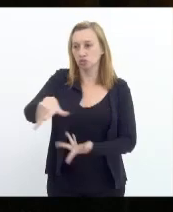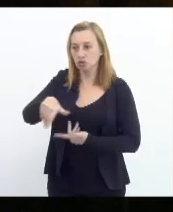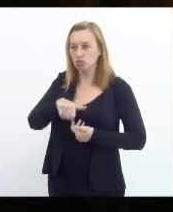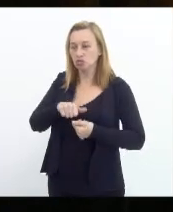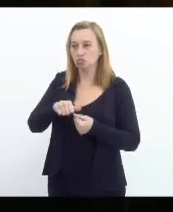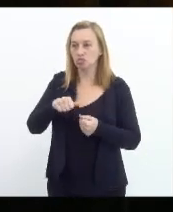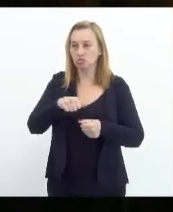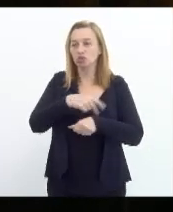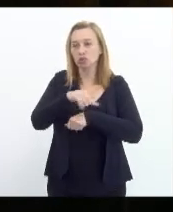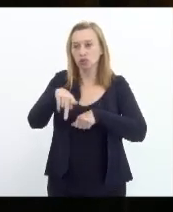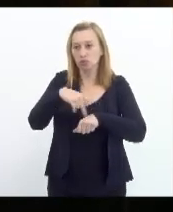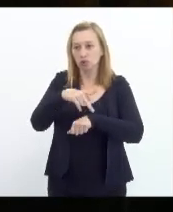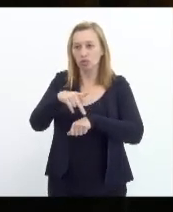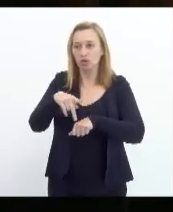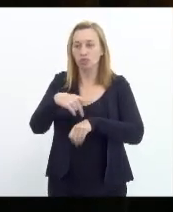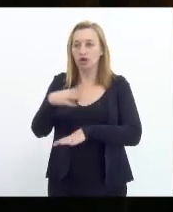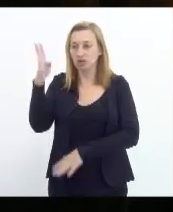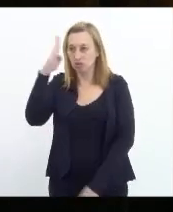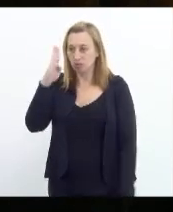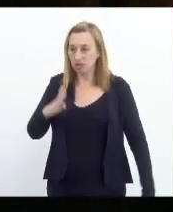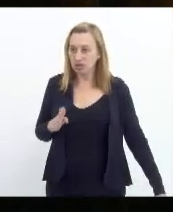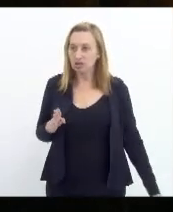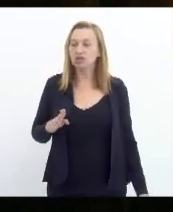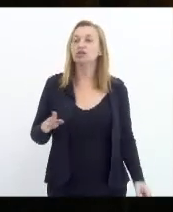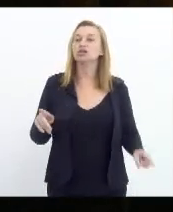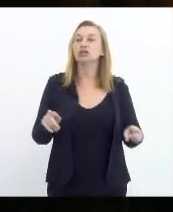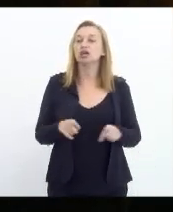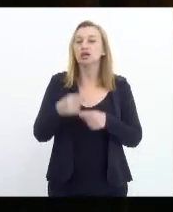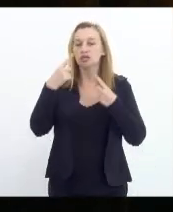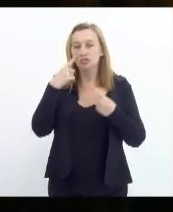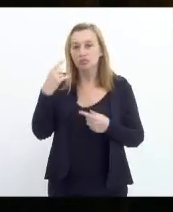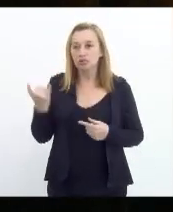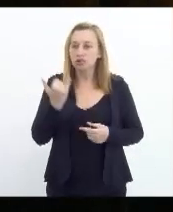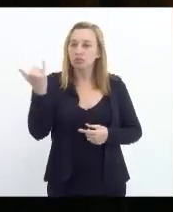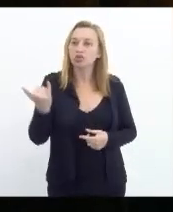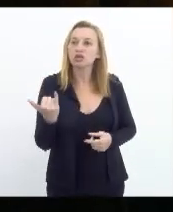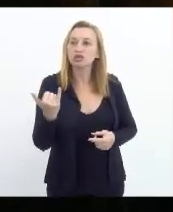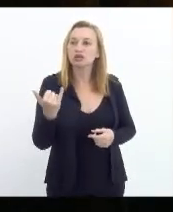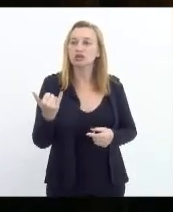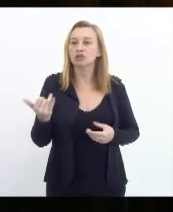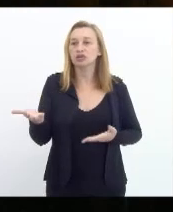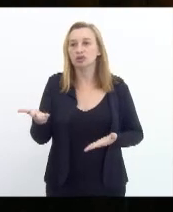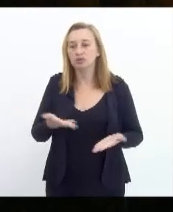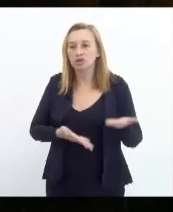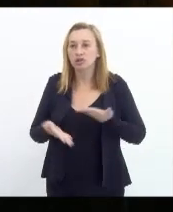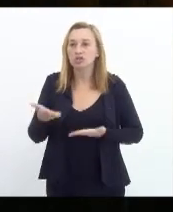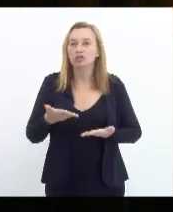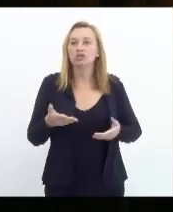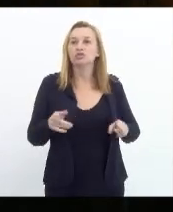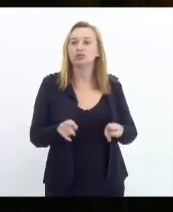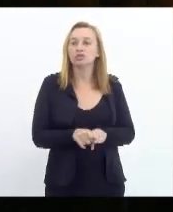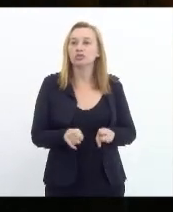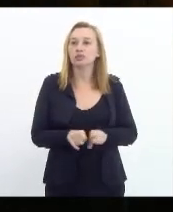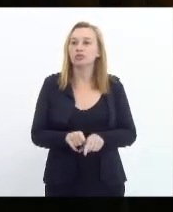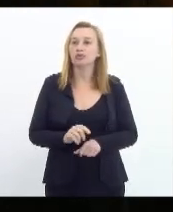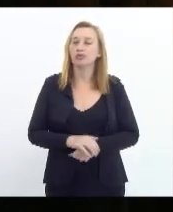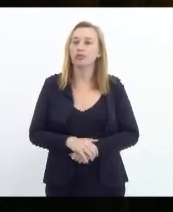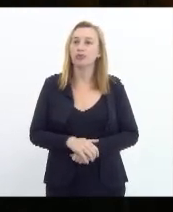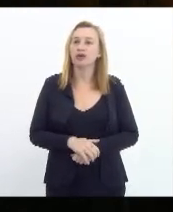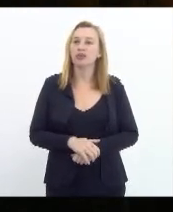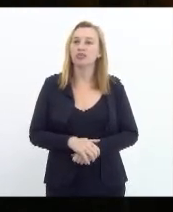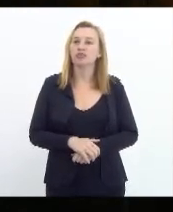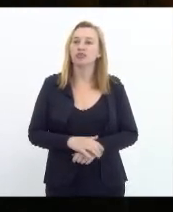importantíssimo o nosso olhar a nossa participação e o vencimento não é